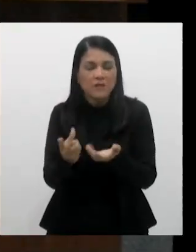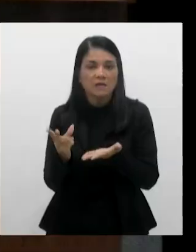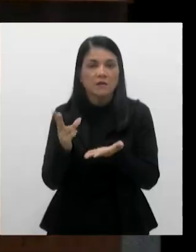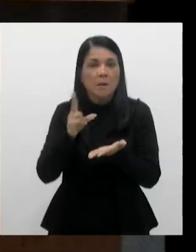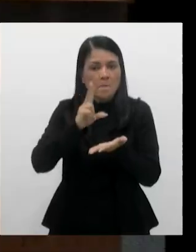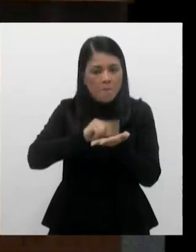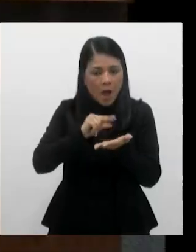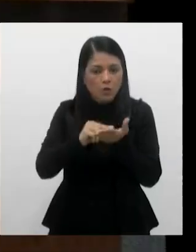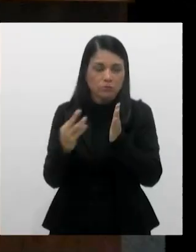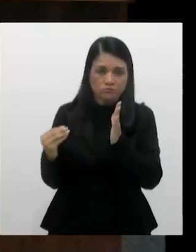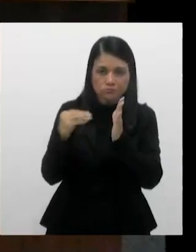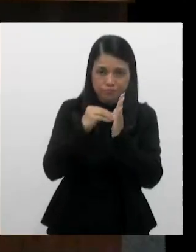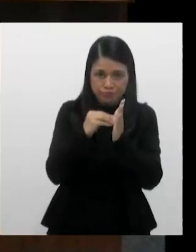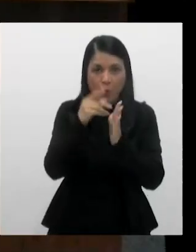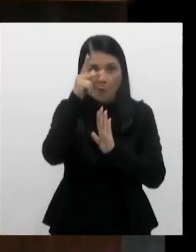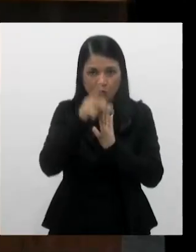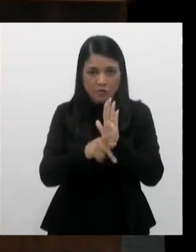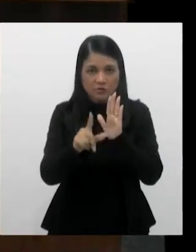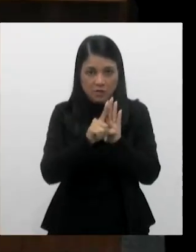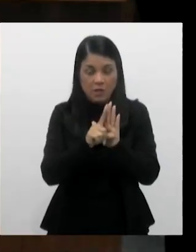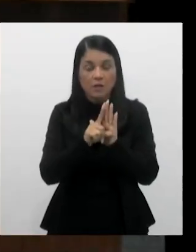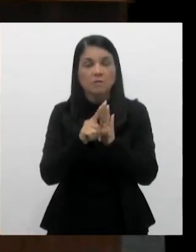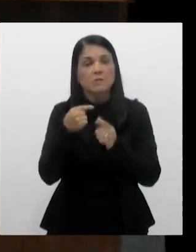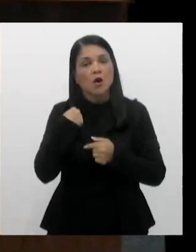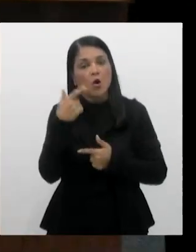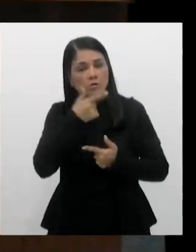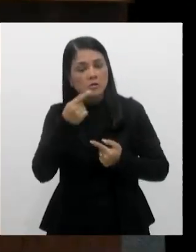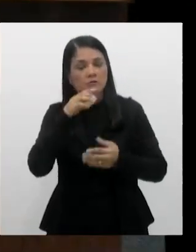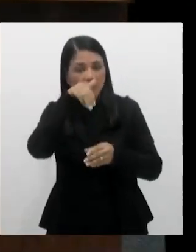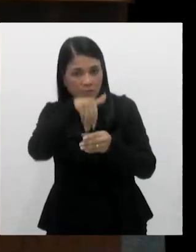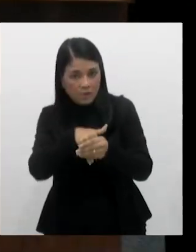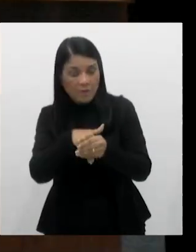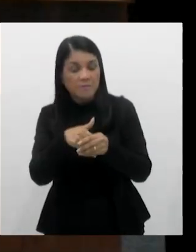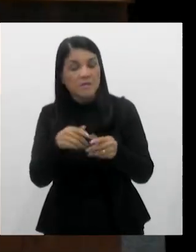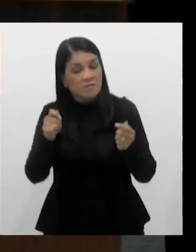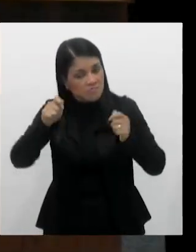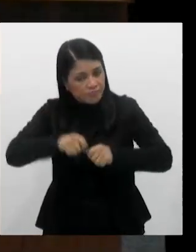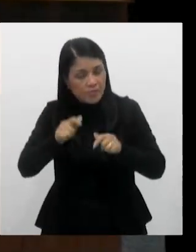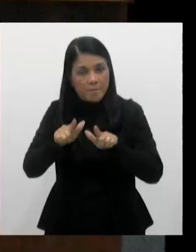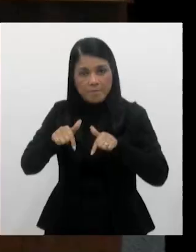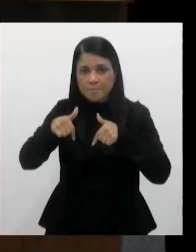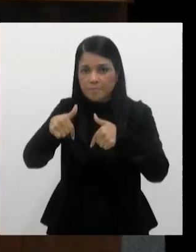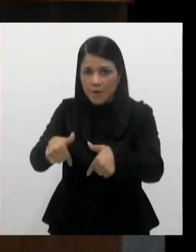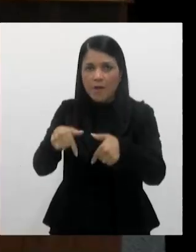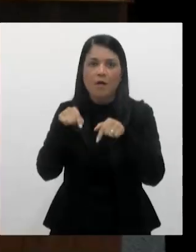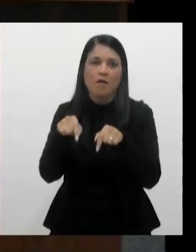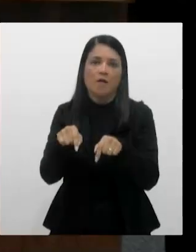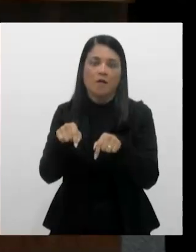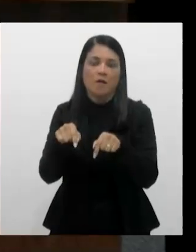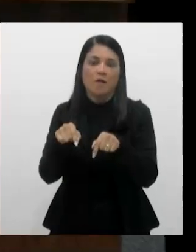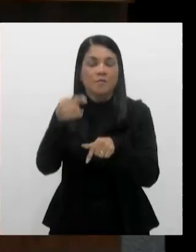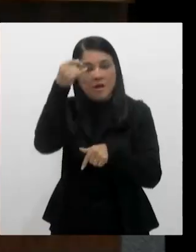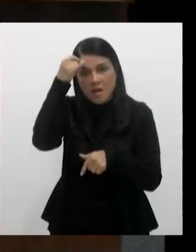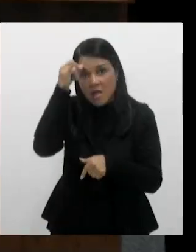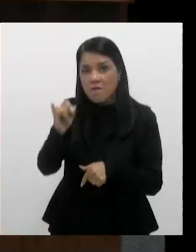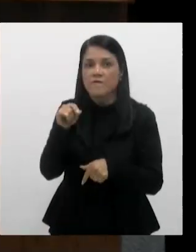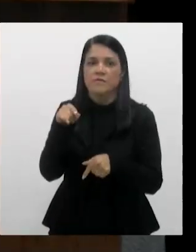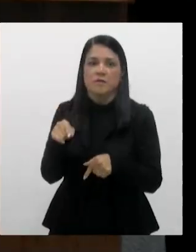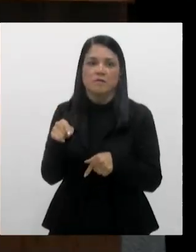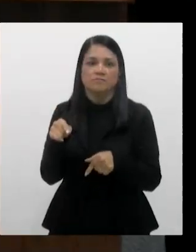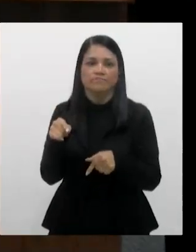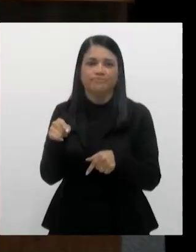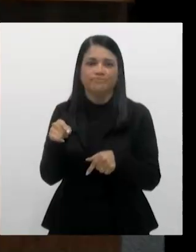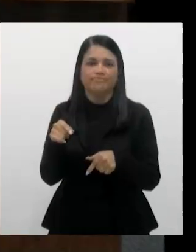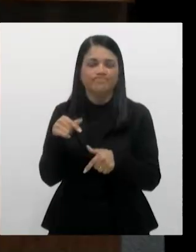possa trabalhar, de fato, uma possibilidade de prevenir. A gente precisa